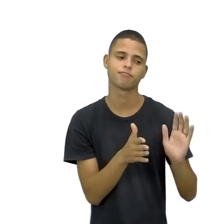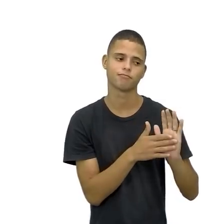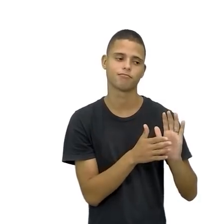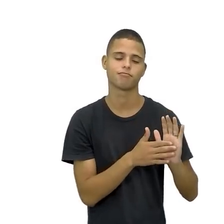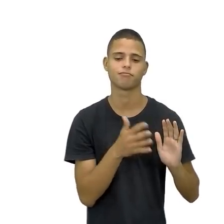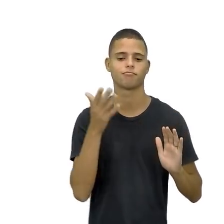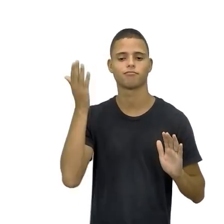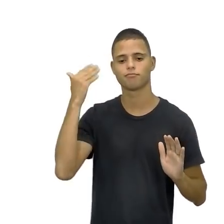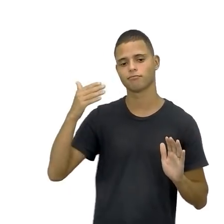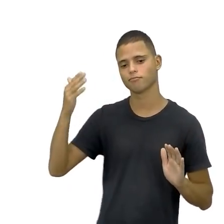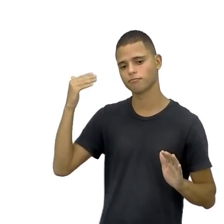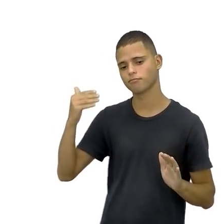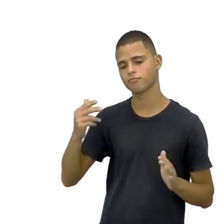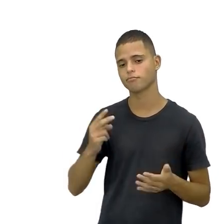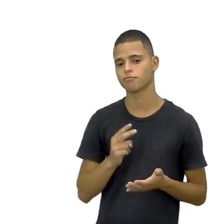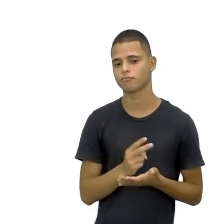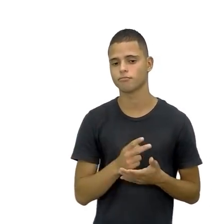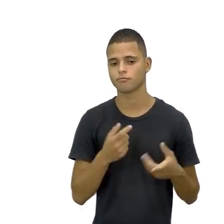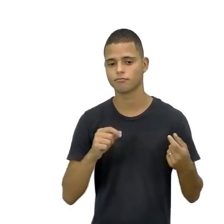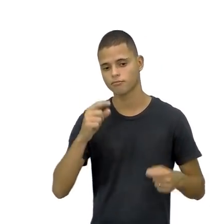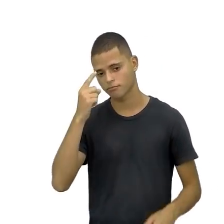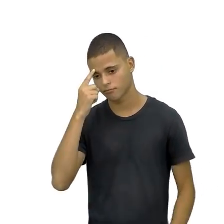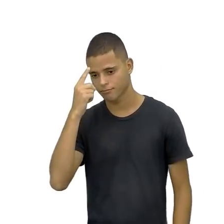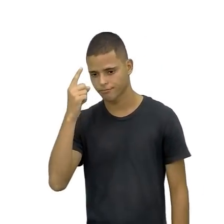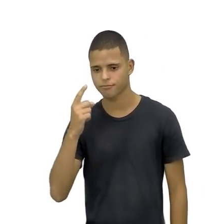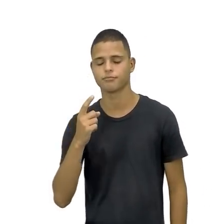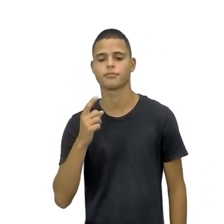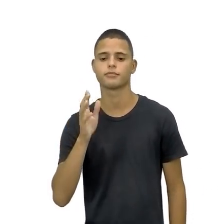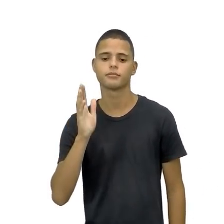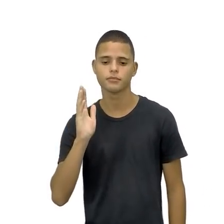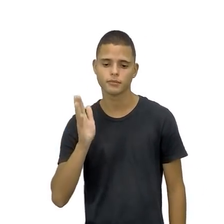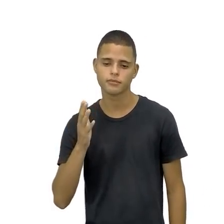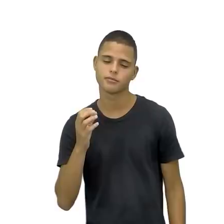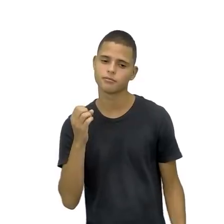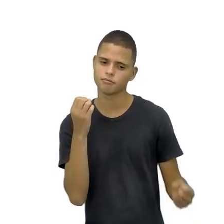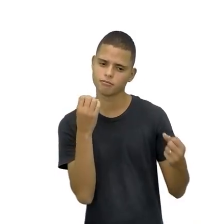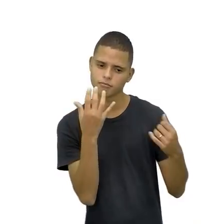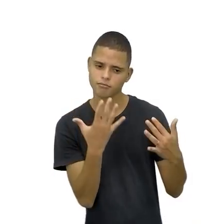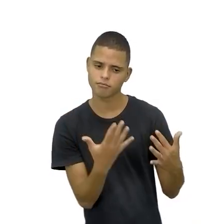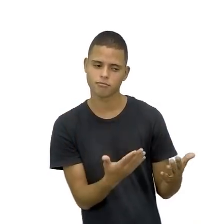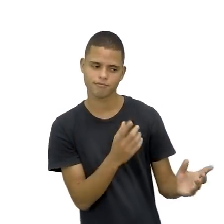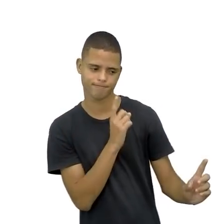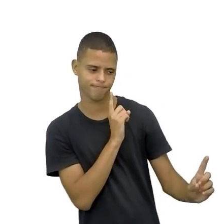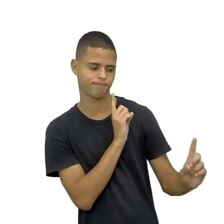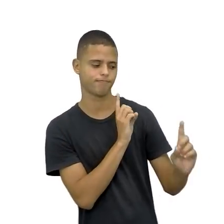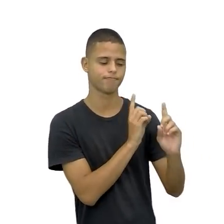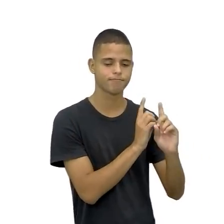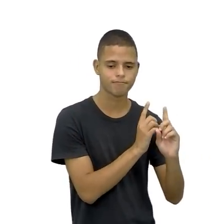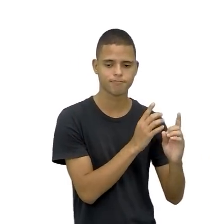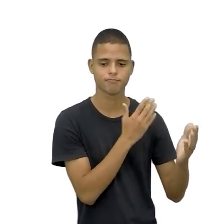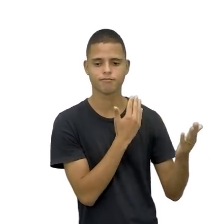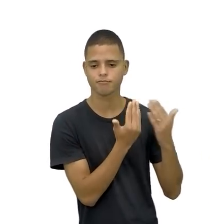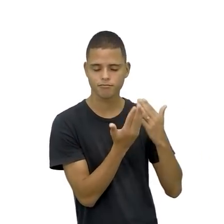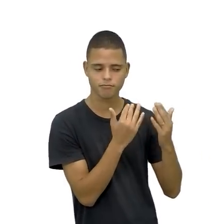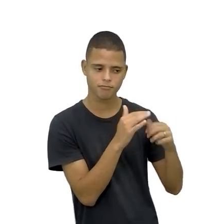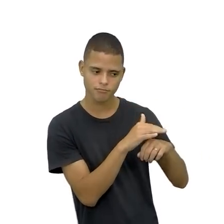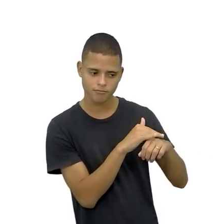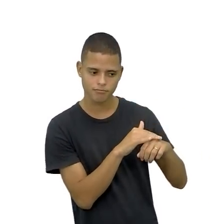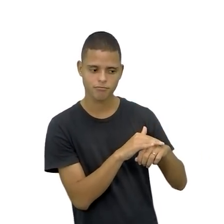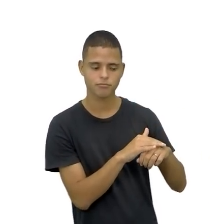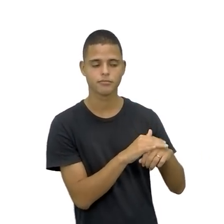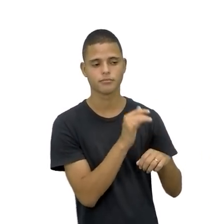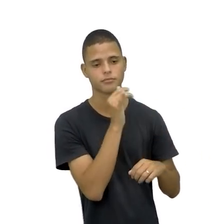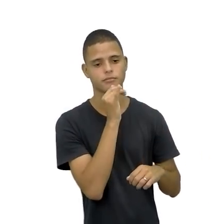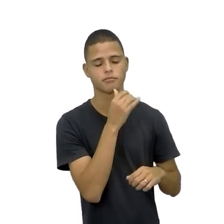proposto como. Então, eu sempre preciso pensar, e já vou de antemão falar com o meu estudante, eu, como professor de língua portuguesa, gostaria